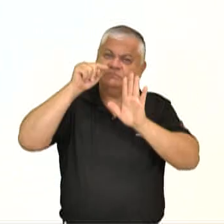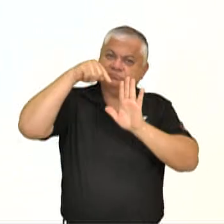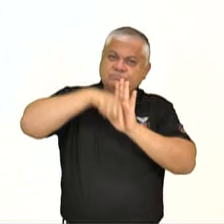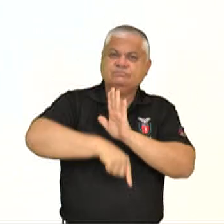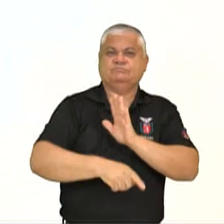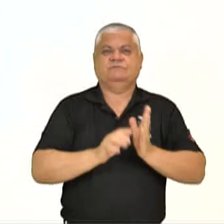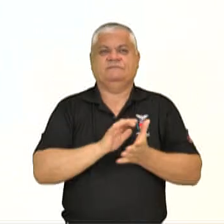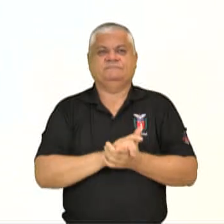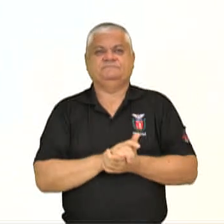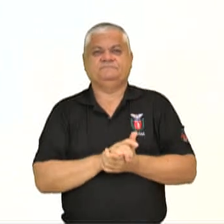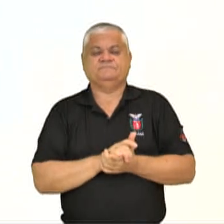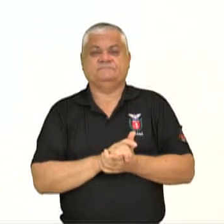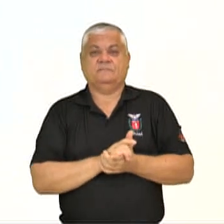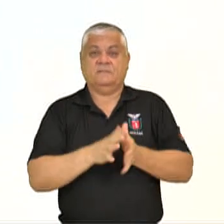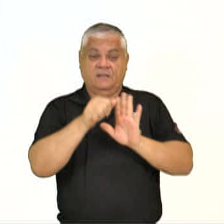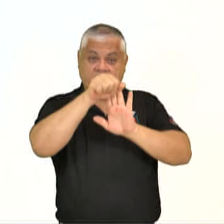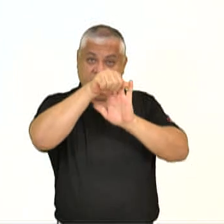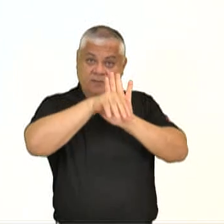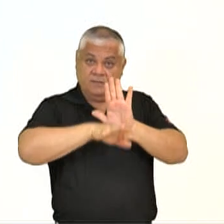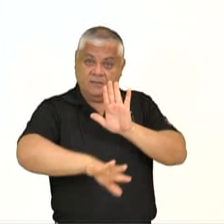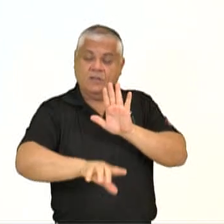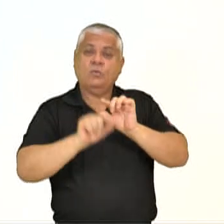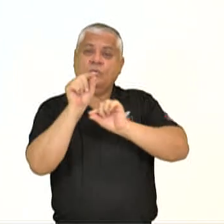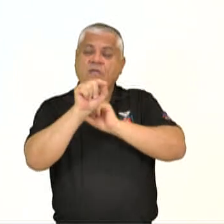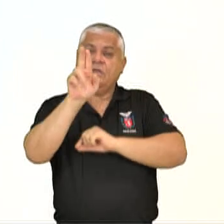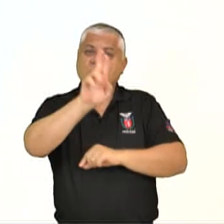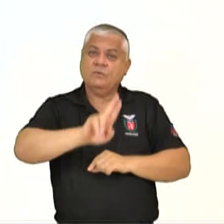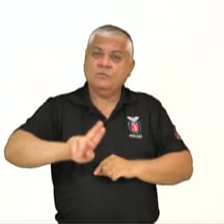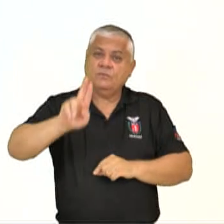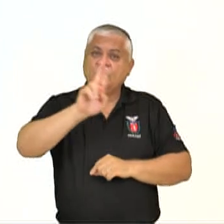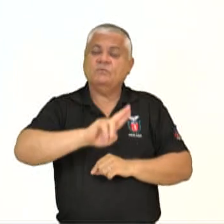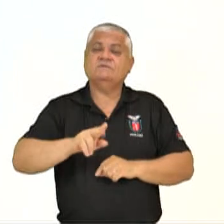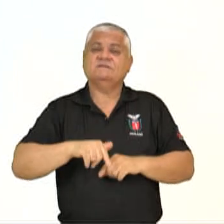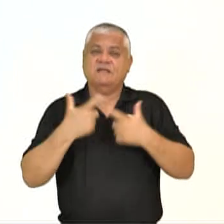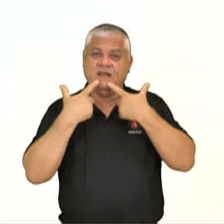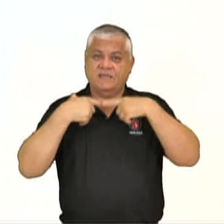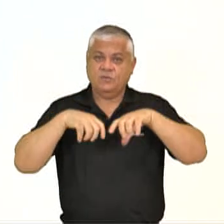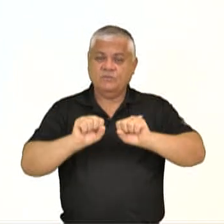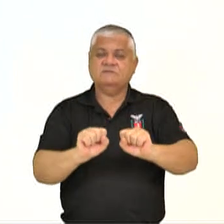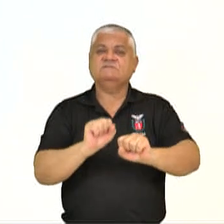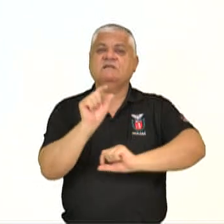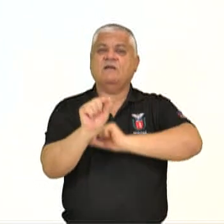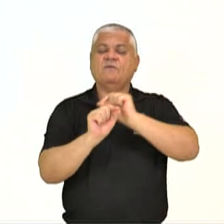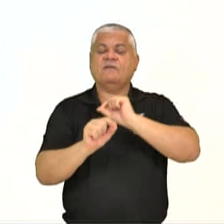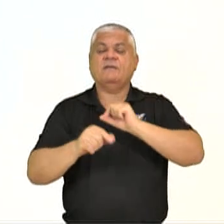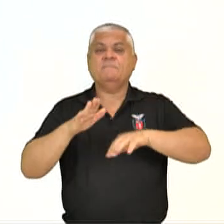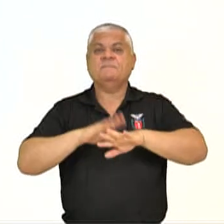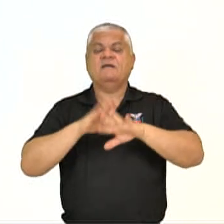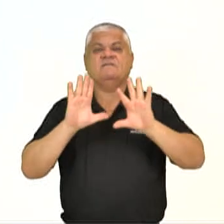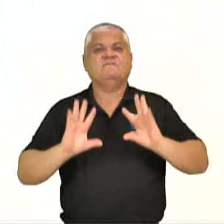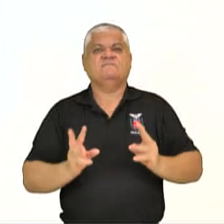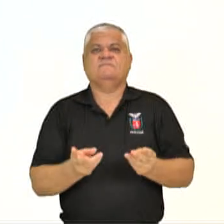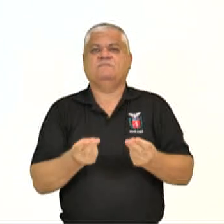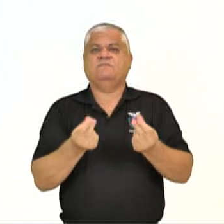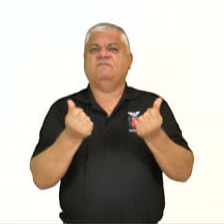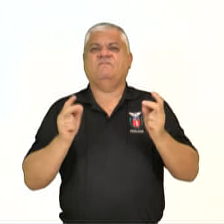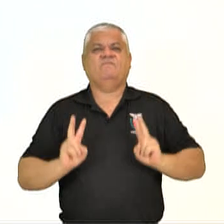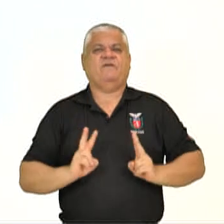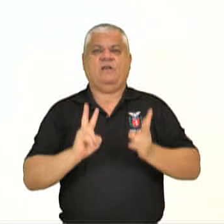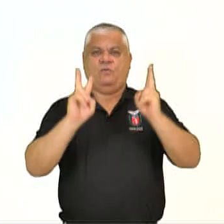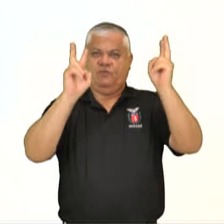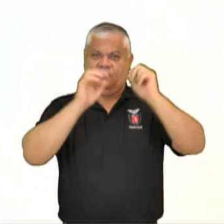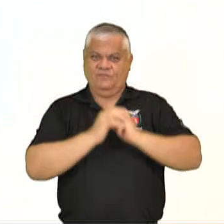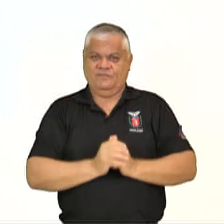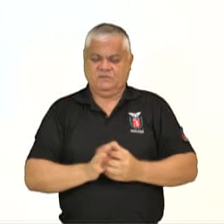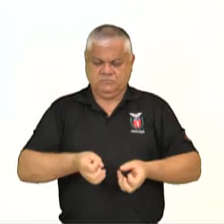aprofundada. As figuras de linguagem são recursos linguísticos que tornam a linguagem mais rica e expressiva.